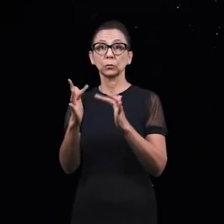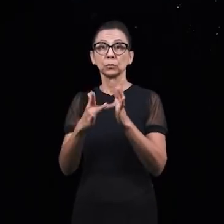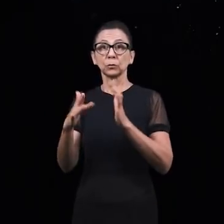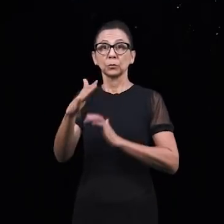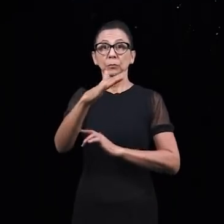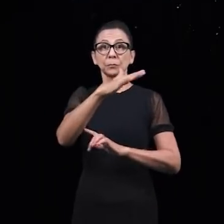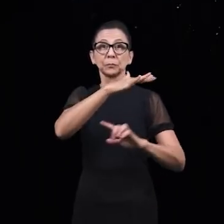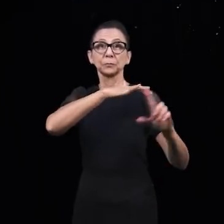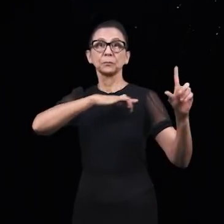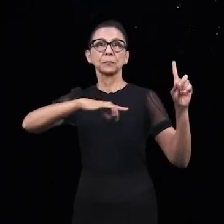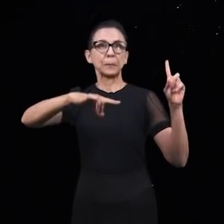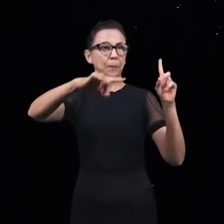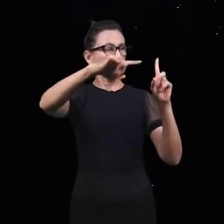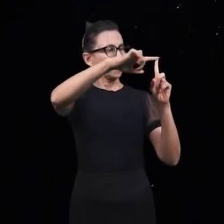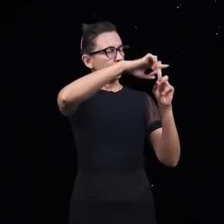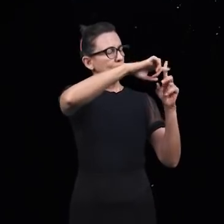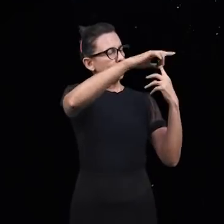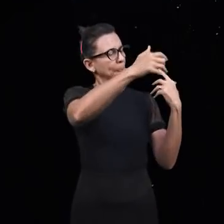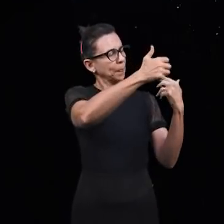Filho à